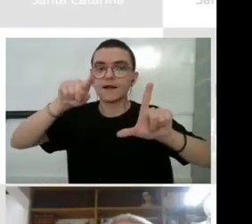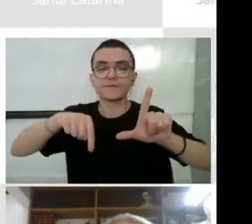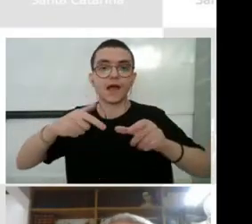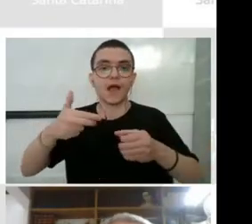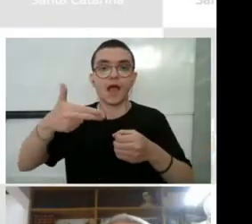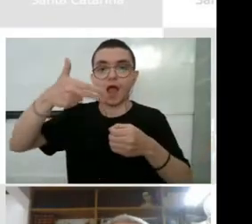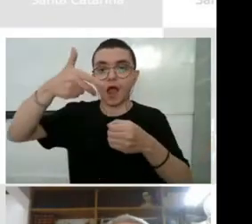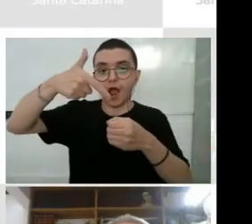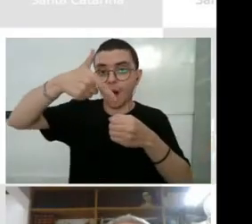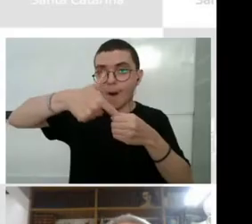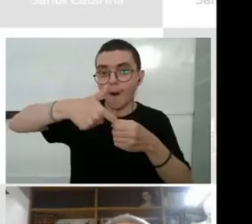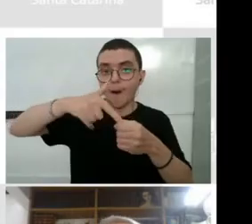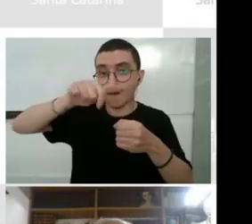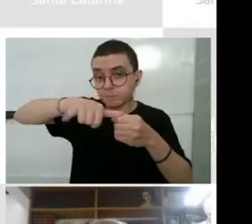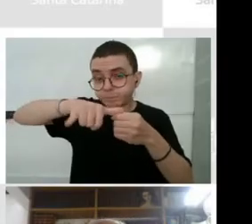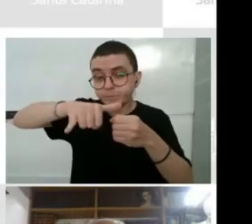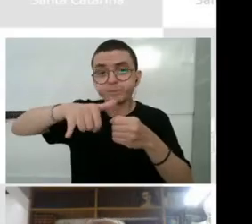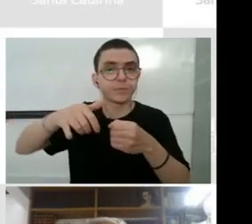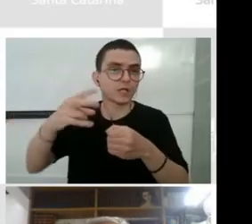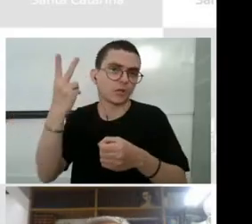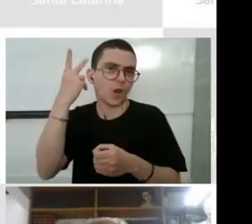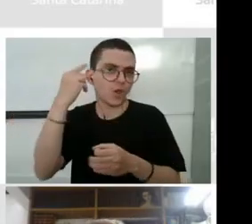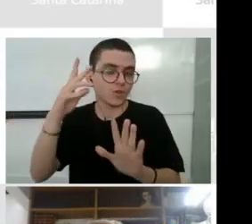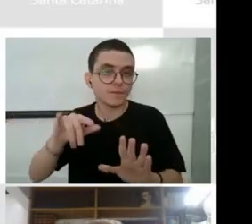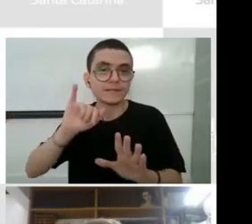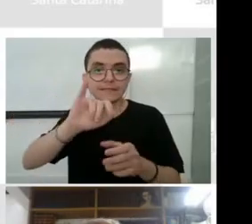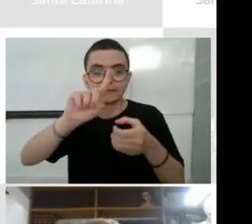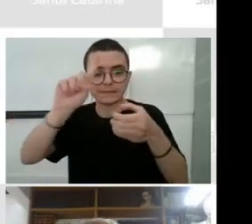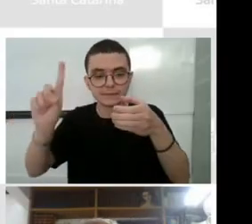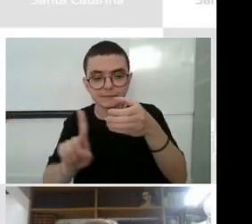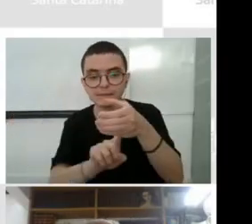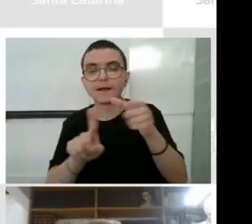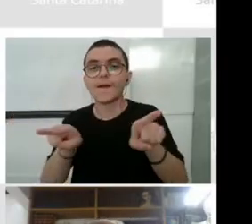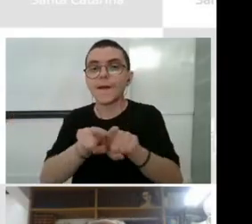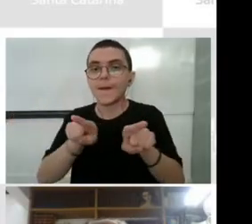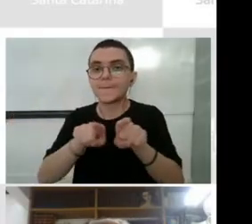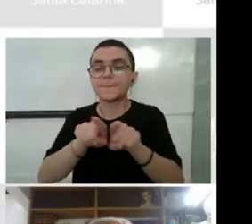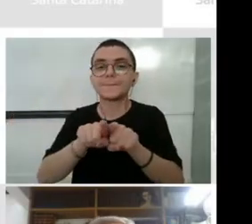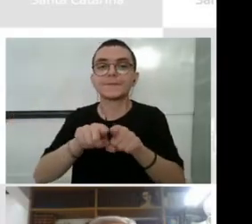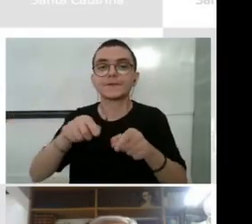pegarmos, além do petróleo convencional, incluirmos também o petróleo